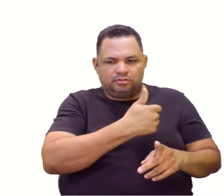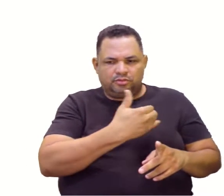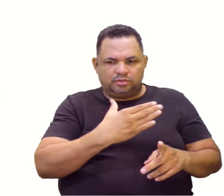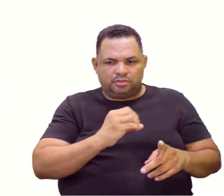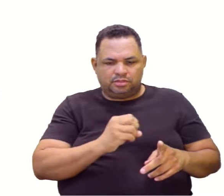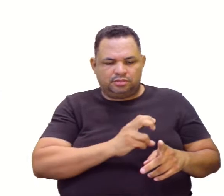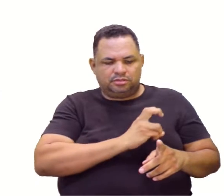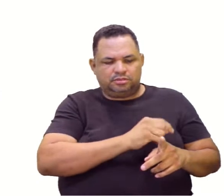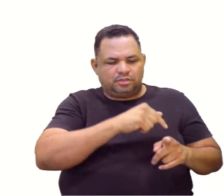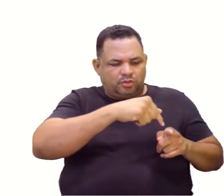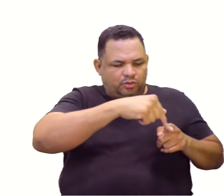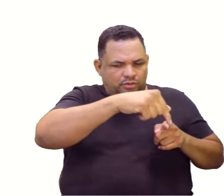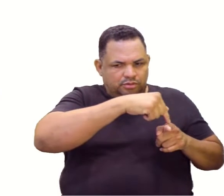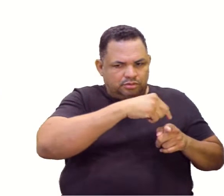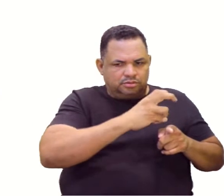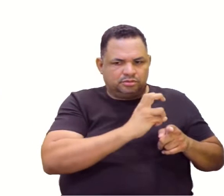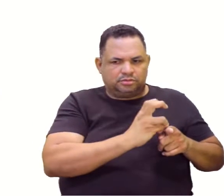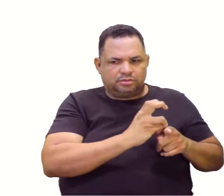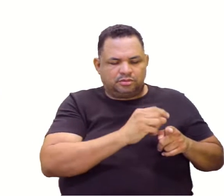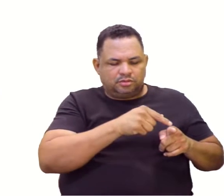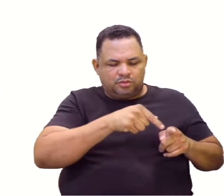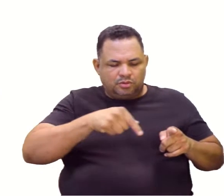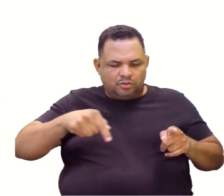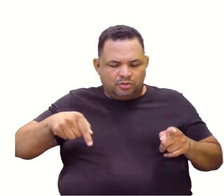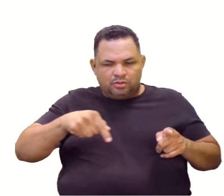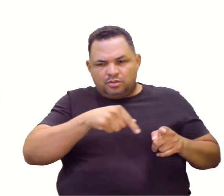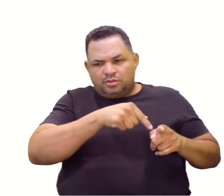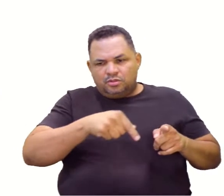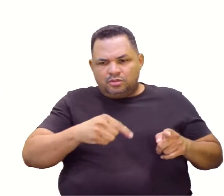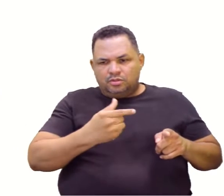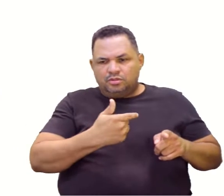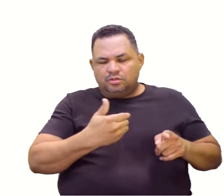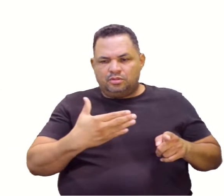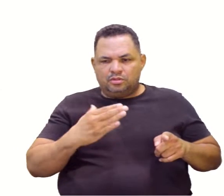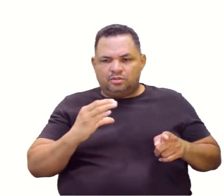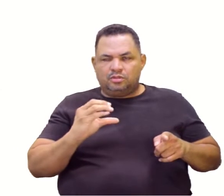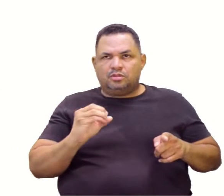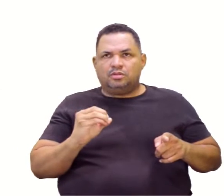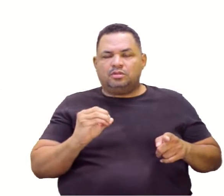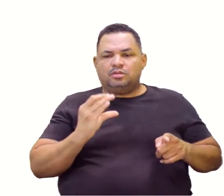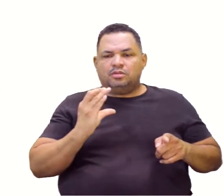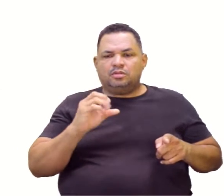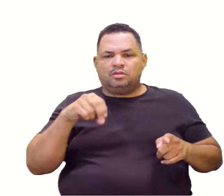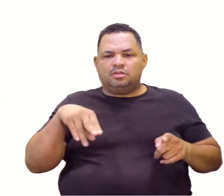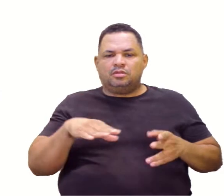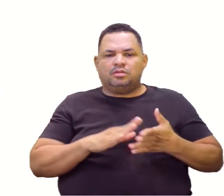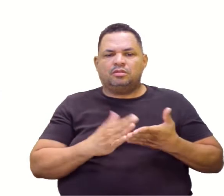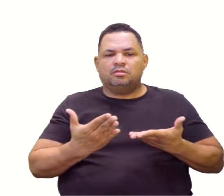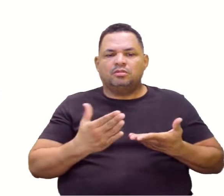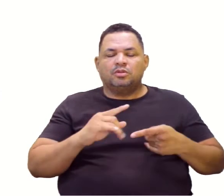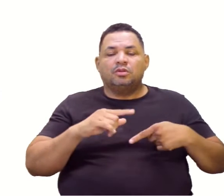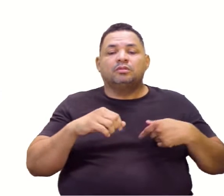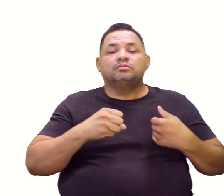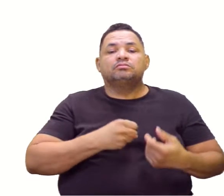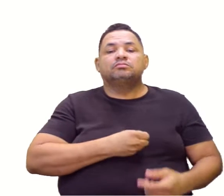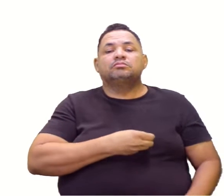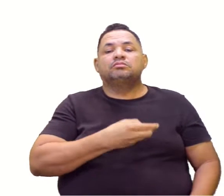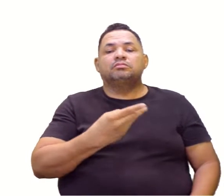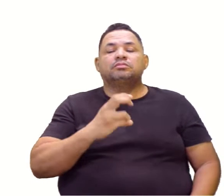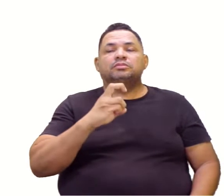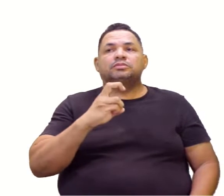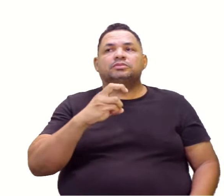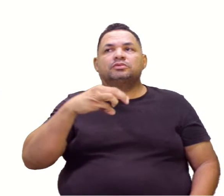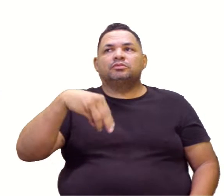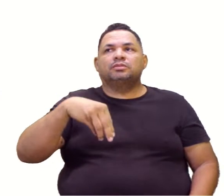centímetros. Qual que é a área dessa? A gente pode já transformar antes também. Aqui tem várias maneiras, né? A gente, quantos?